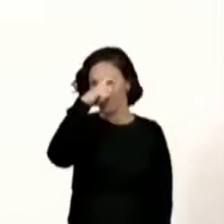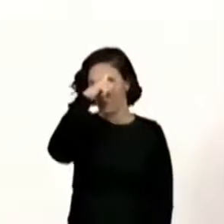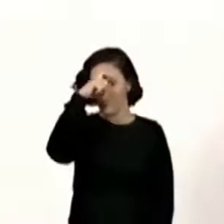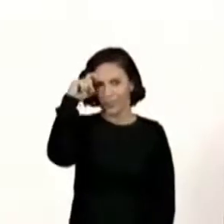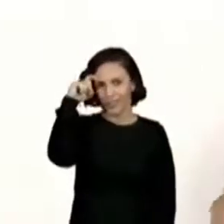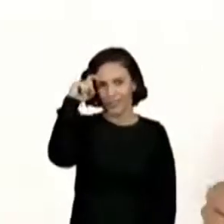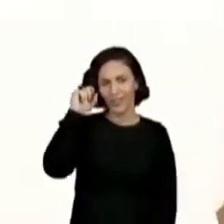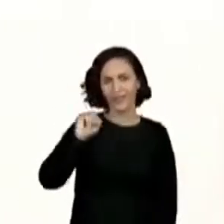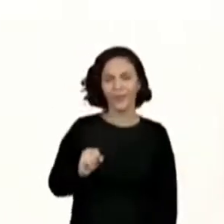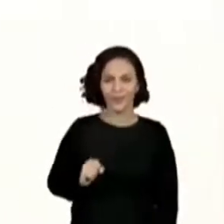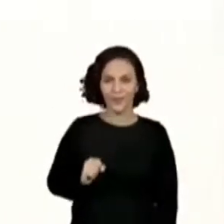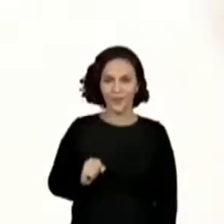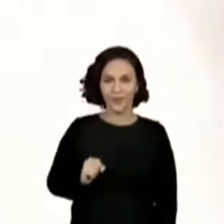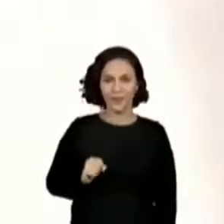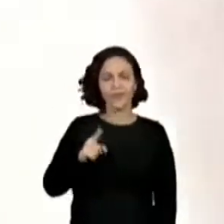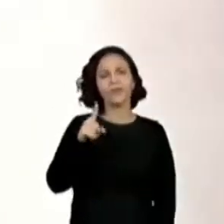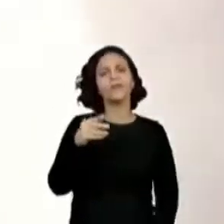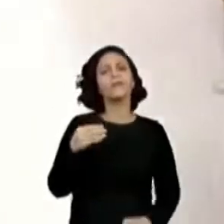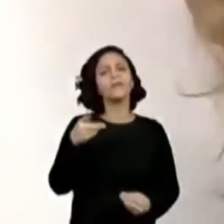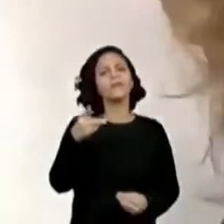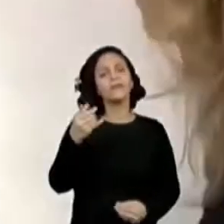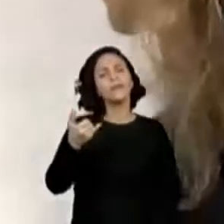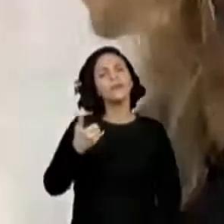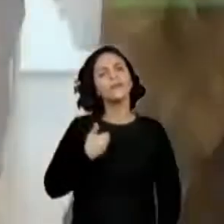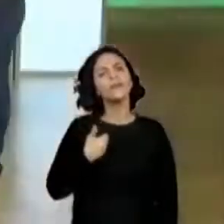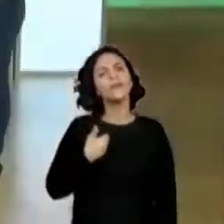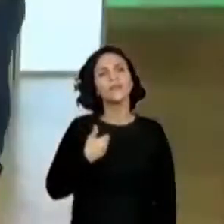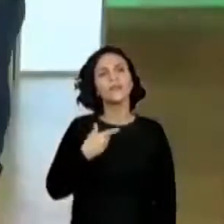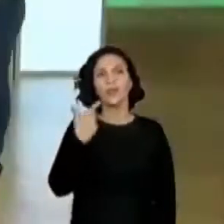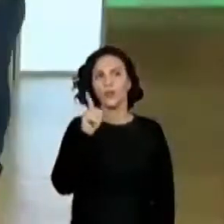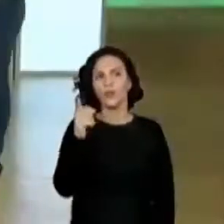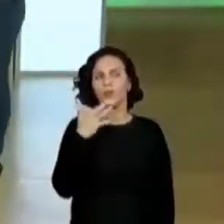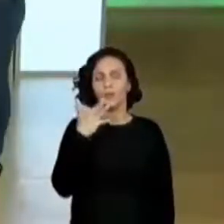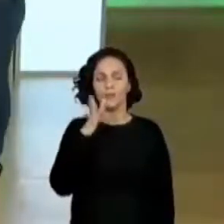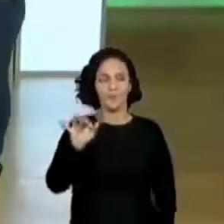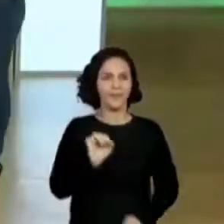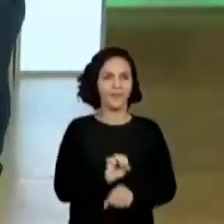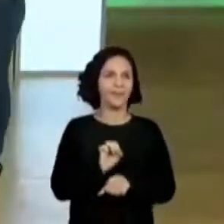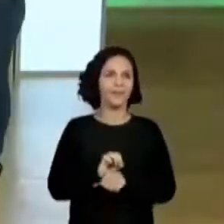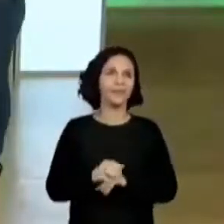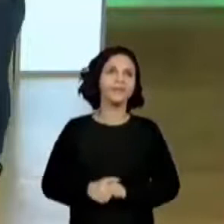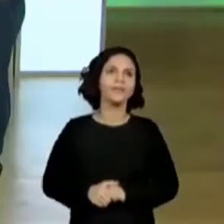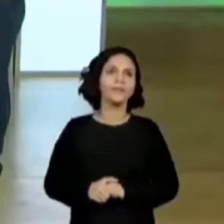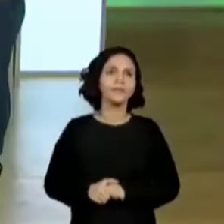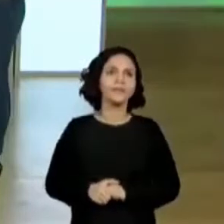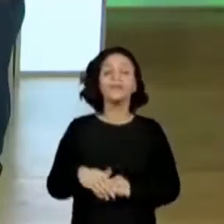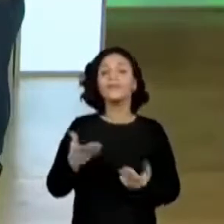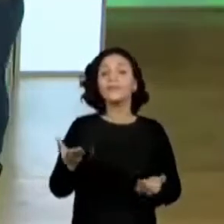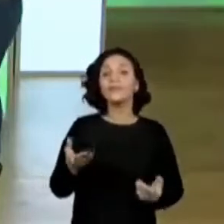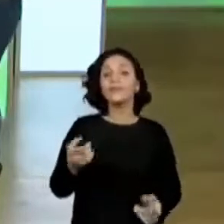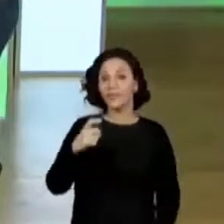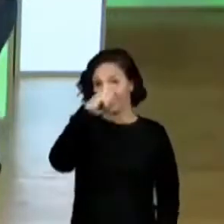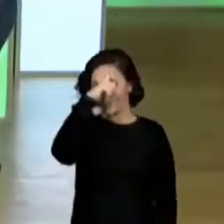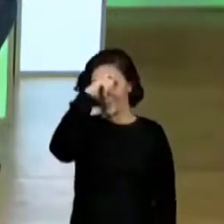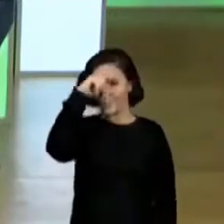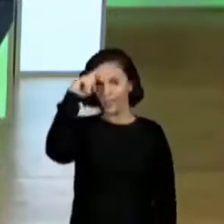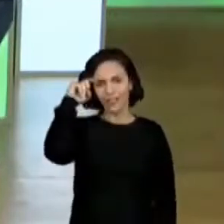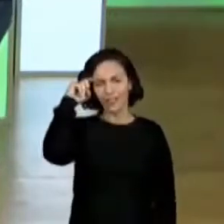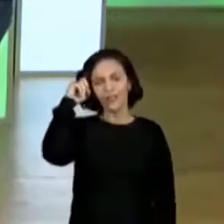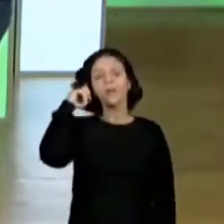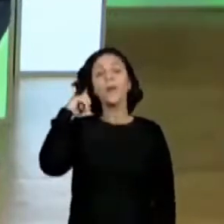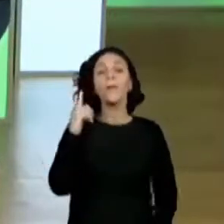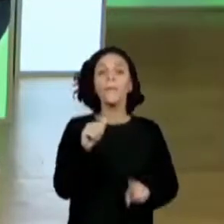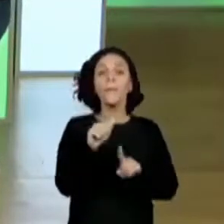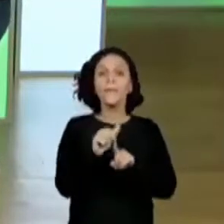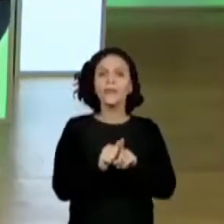E vocês vão colocar aí pra gente. Ficou meio escurinho, vou pegar uma caneta mais. Vamos lá. Janeiro. É o